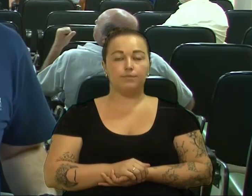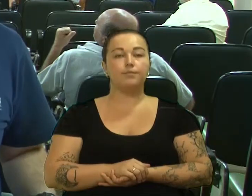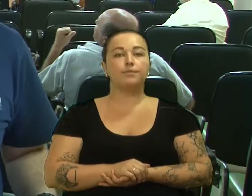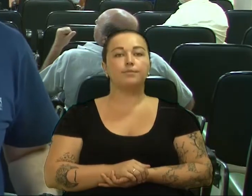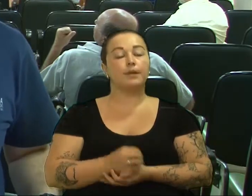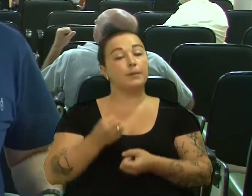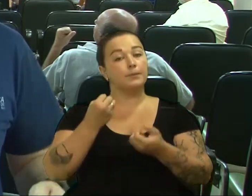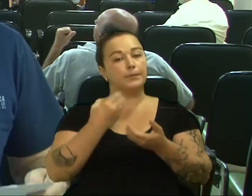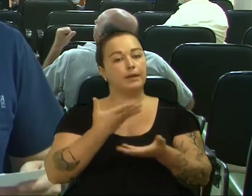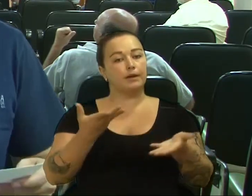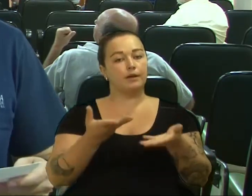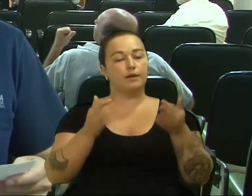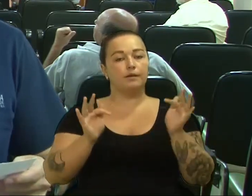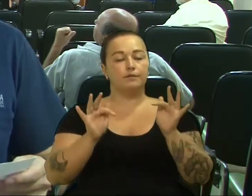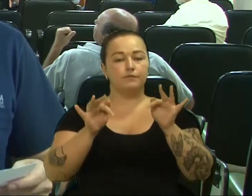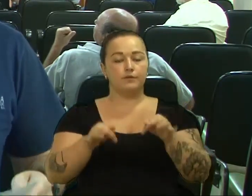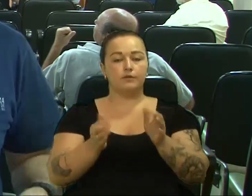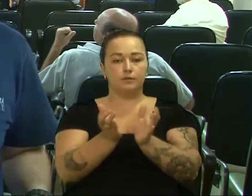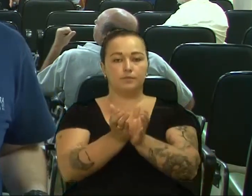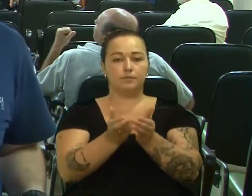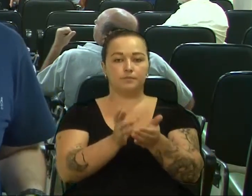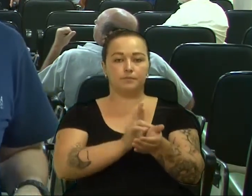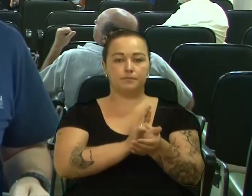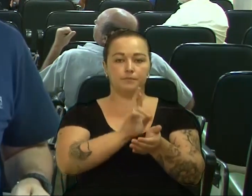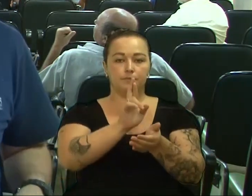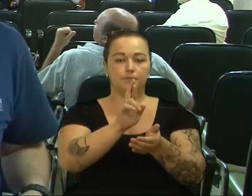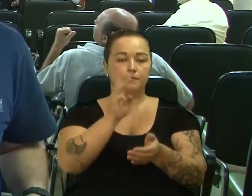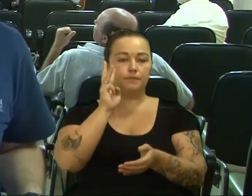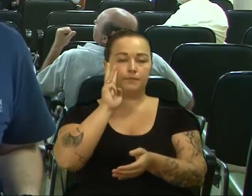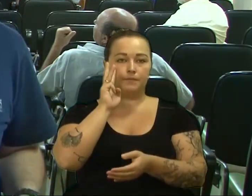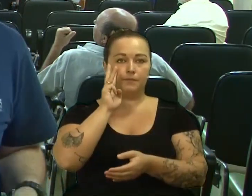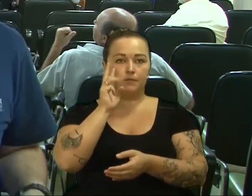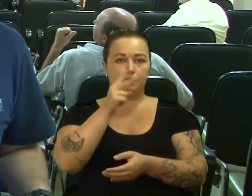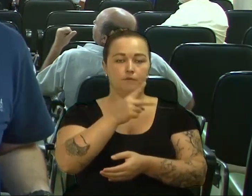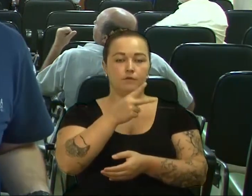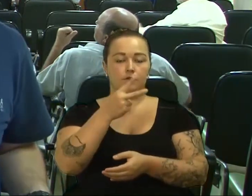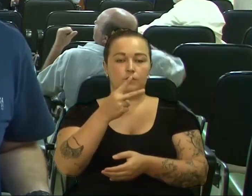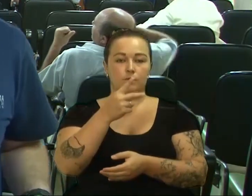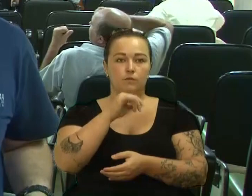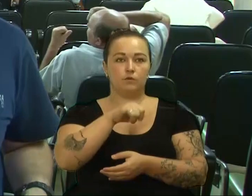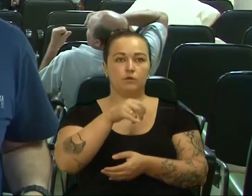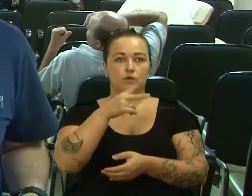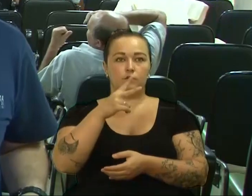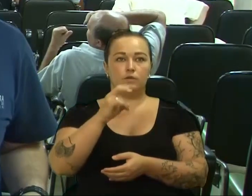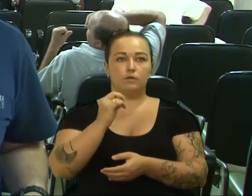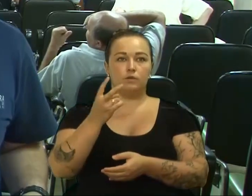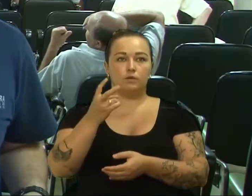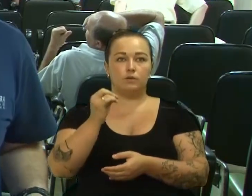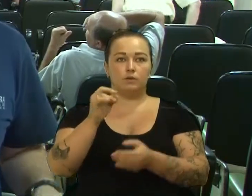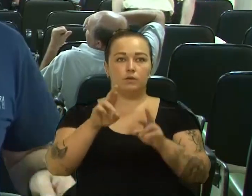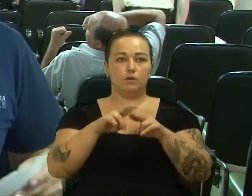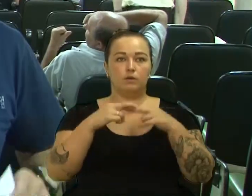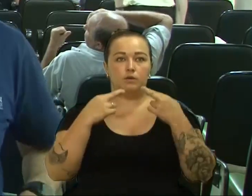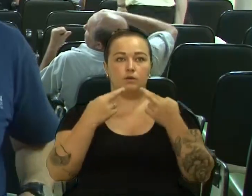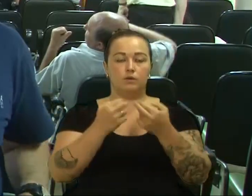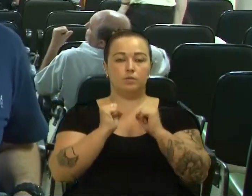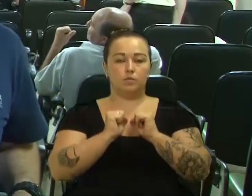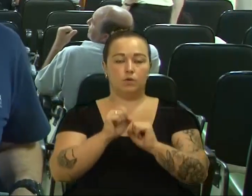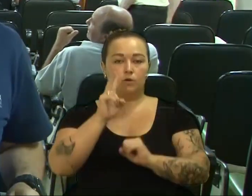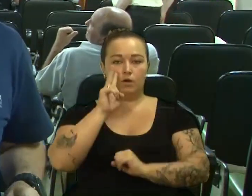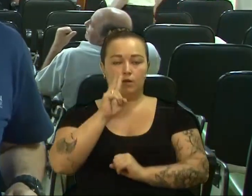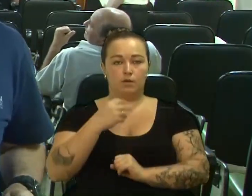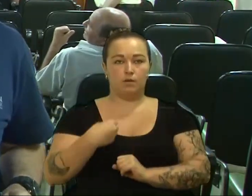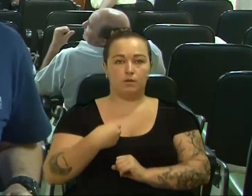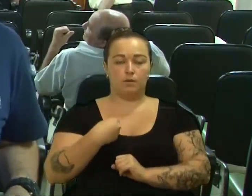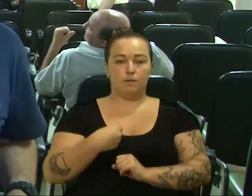Muito bem, encerrada a sessão representativa desta terça-feira, 21 de janeiro de 2020. Sessão que você pôde acompanhar ao vivo aqui pela